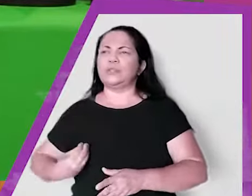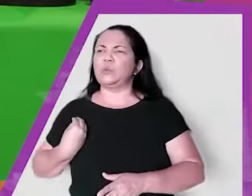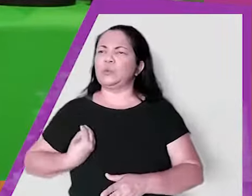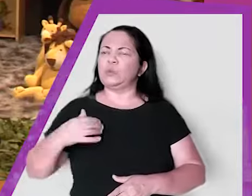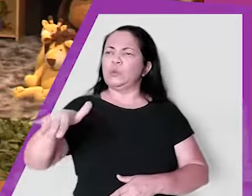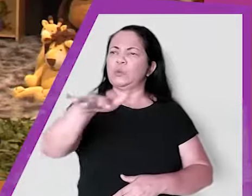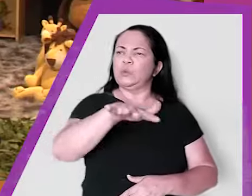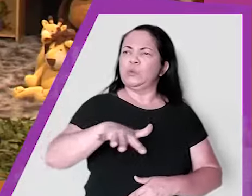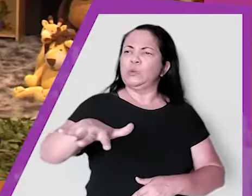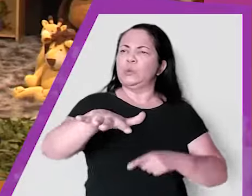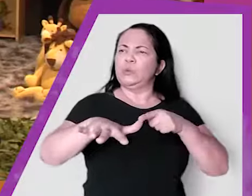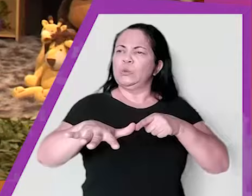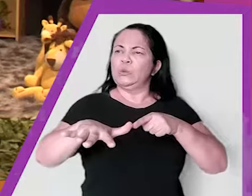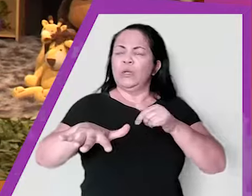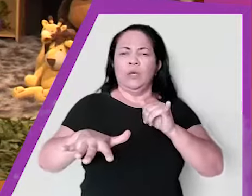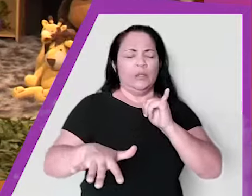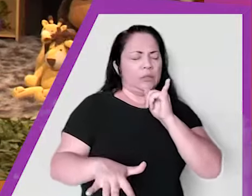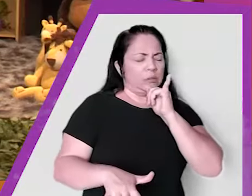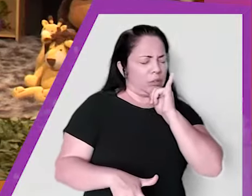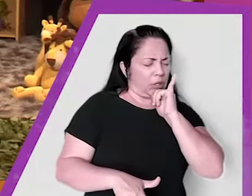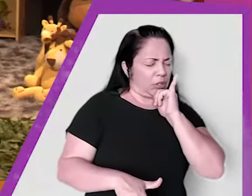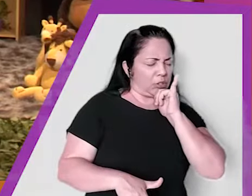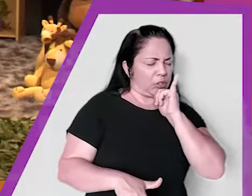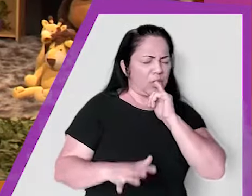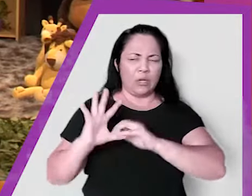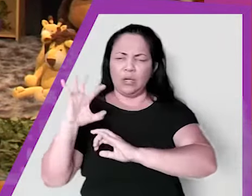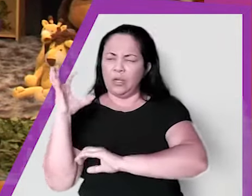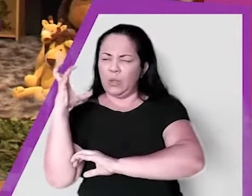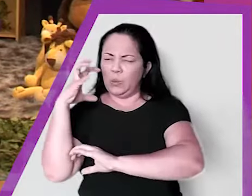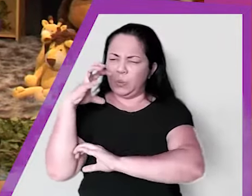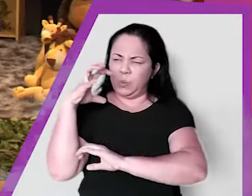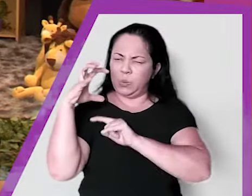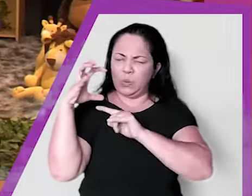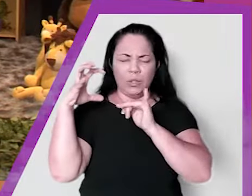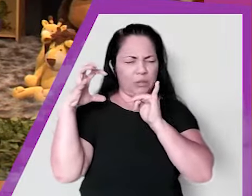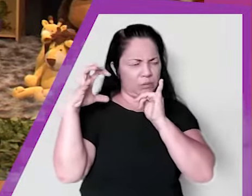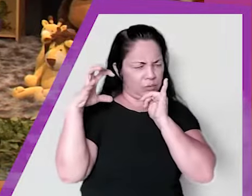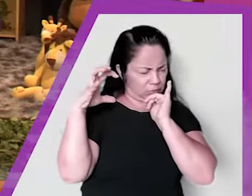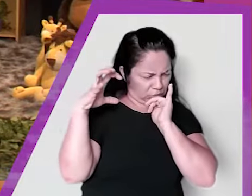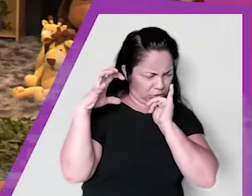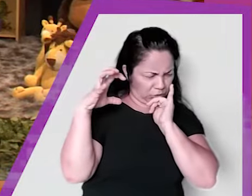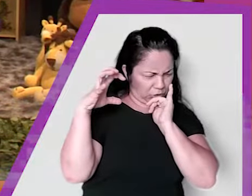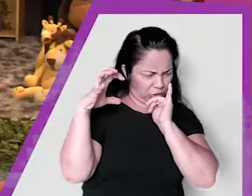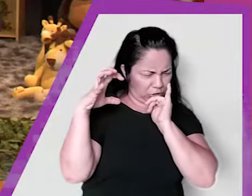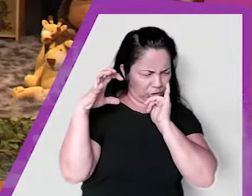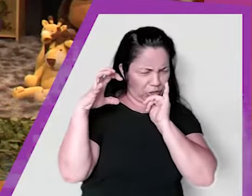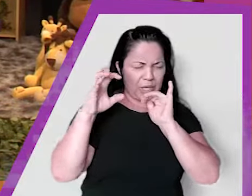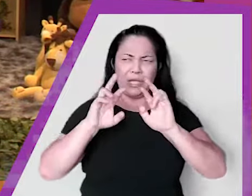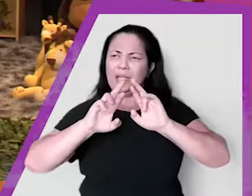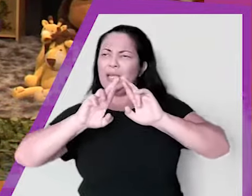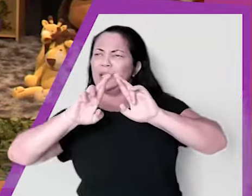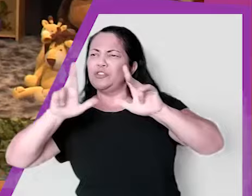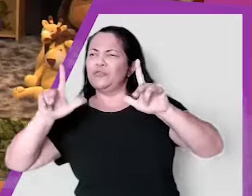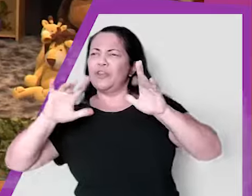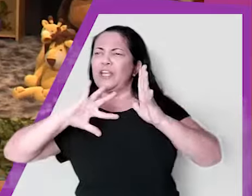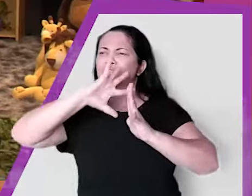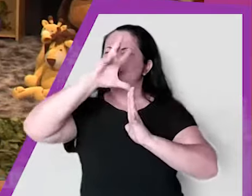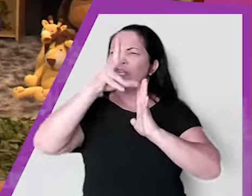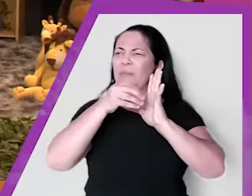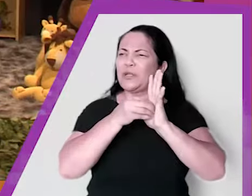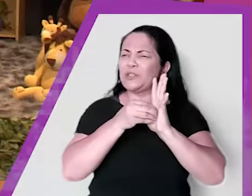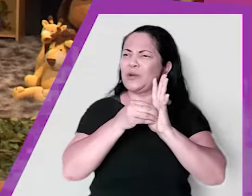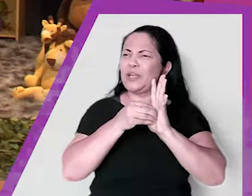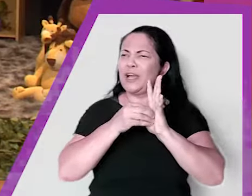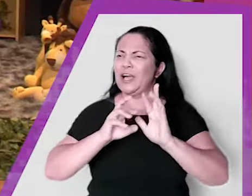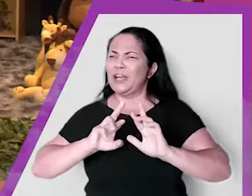assim. Era uma vez um bioma muito raro e muito triste. Ele se chamava Cerrado. Ele não